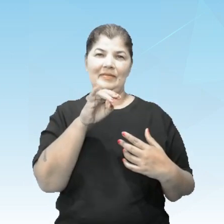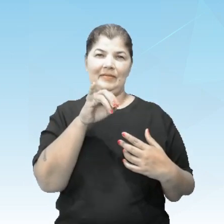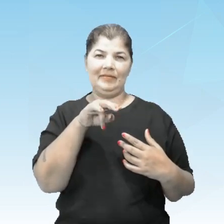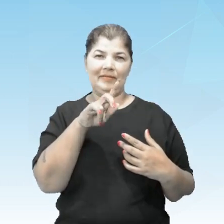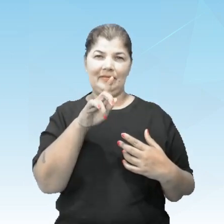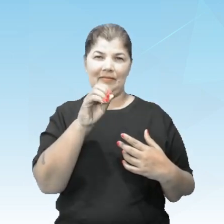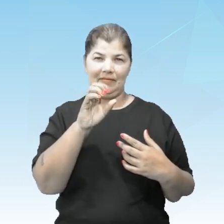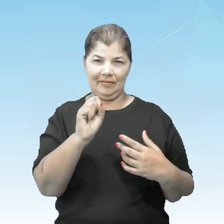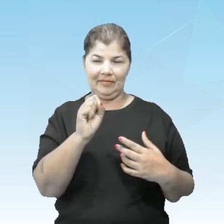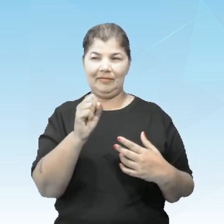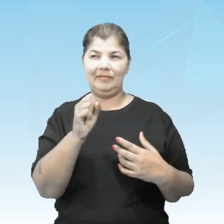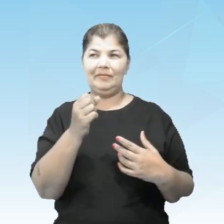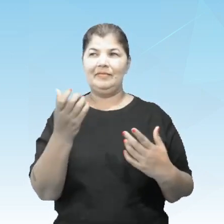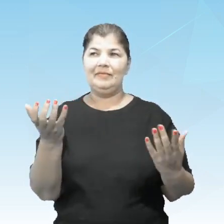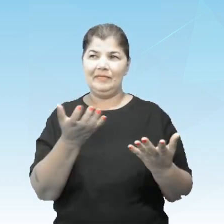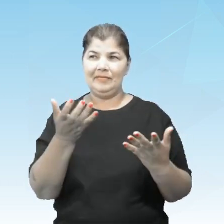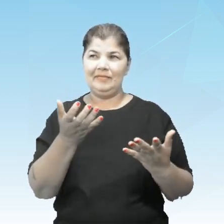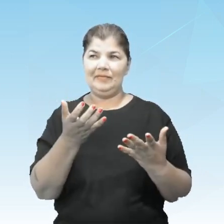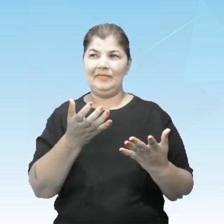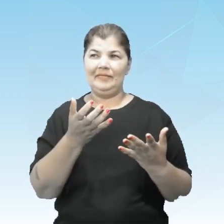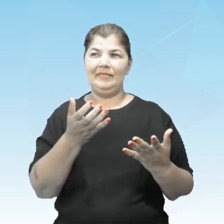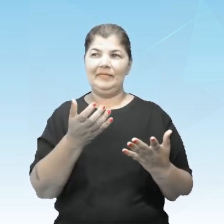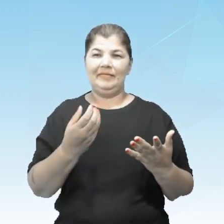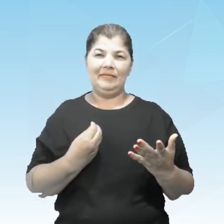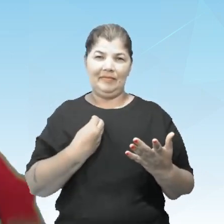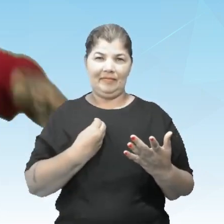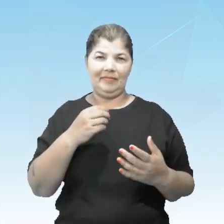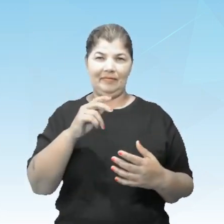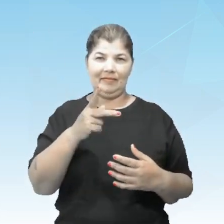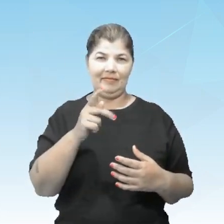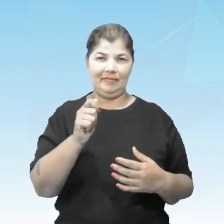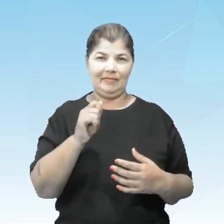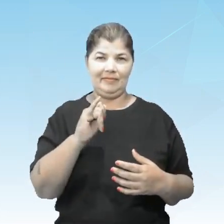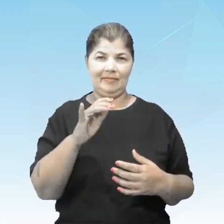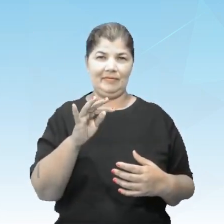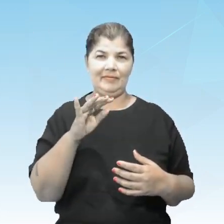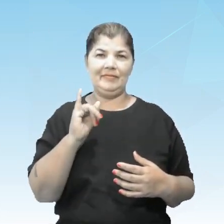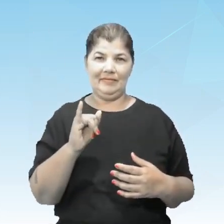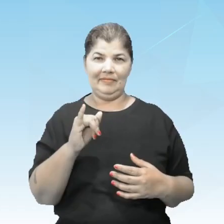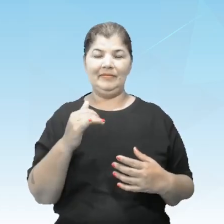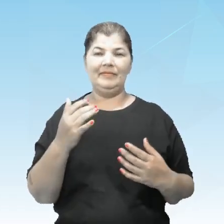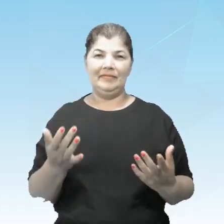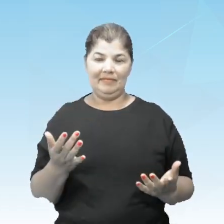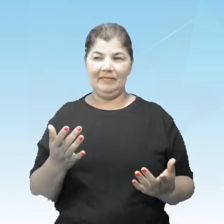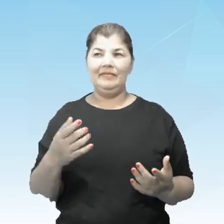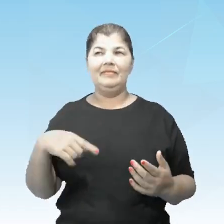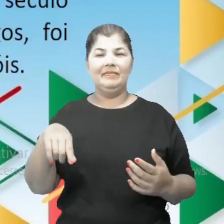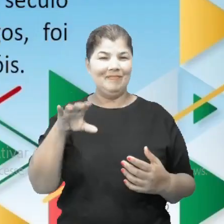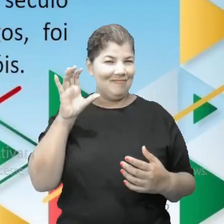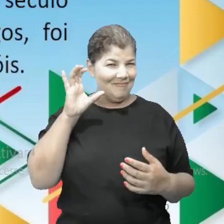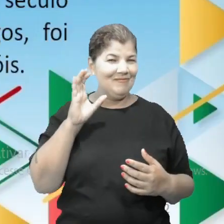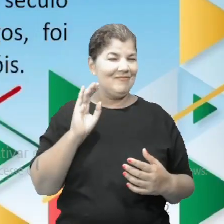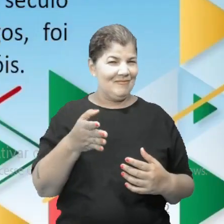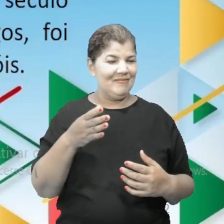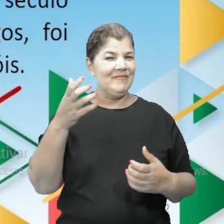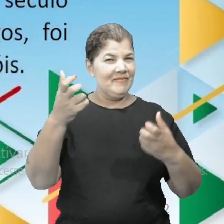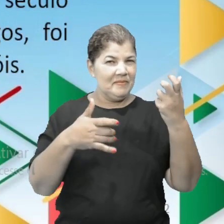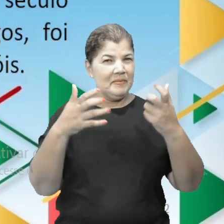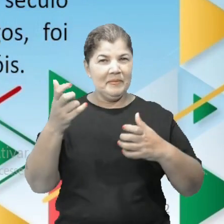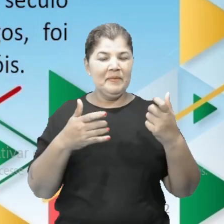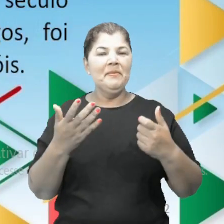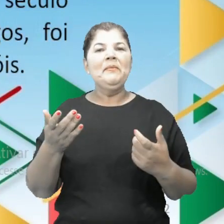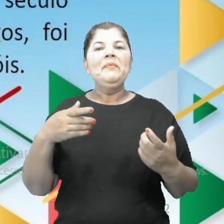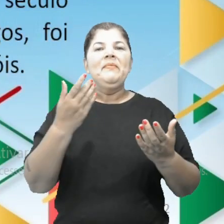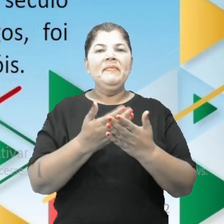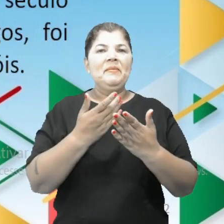Atual Haiti. Já ouviram falar, pessoal? Então, aqui a gente está na nossa aula de história, não é isso? Feita